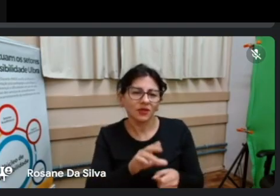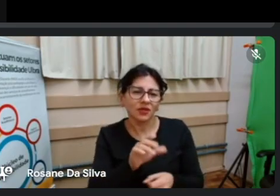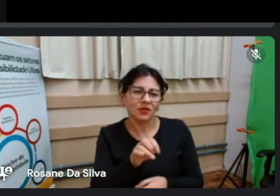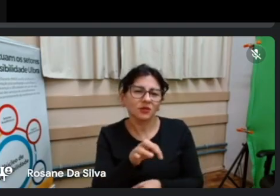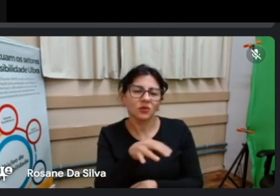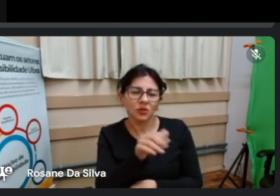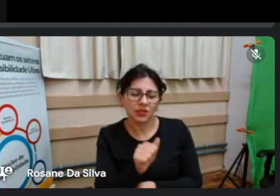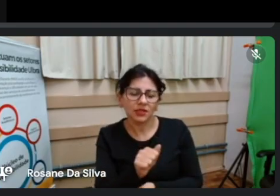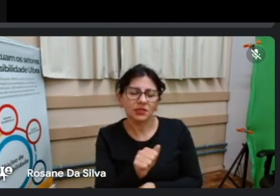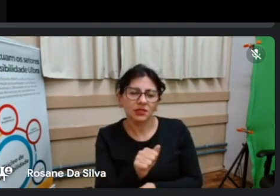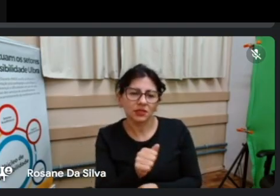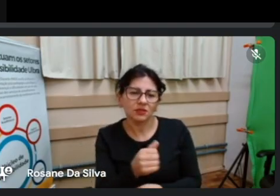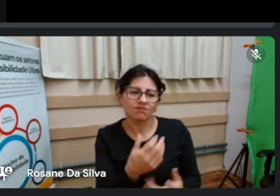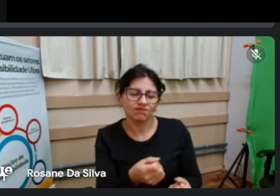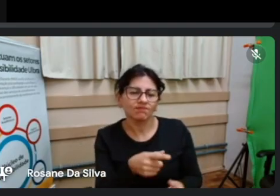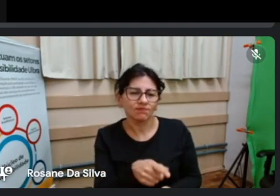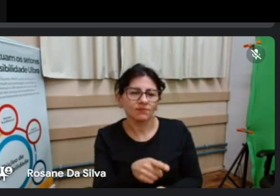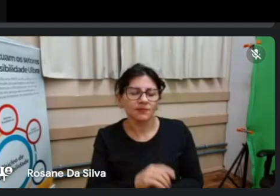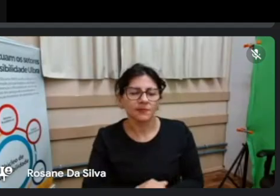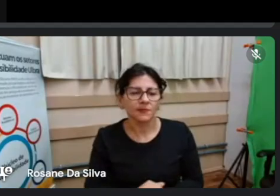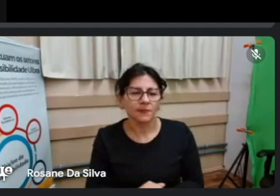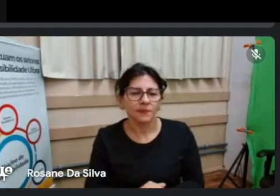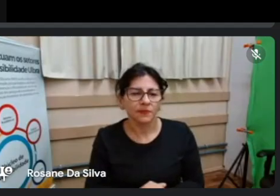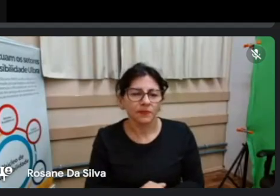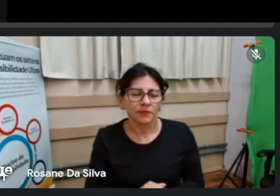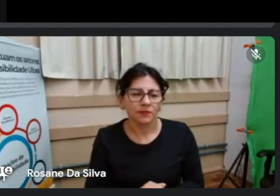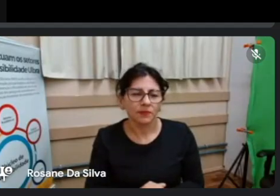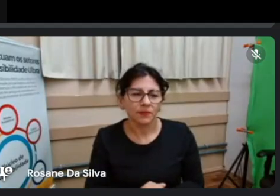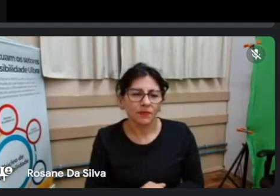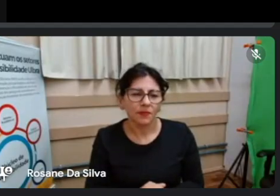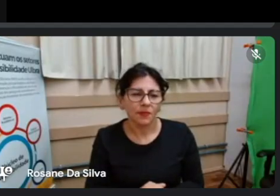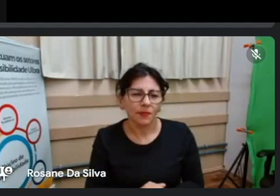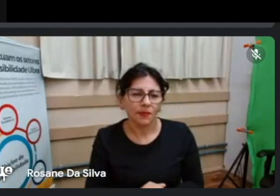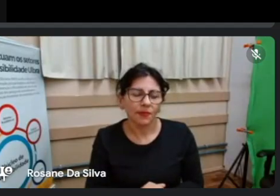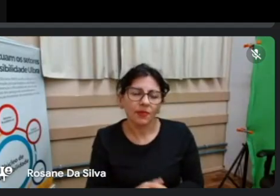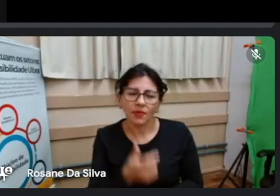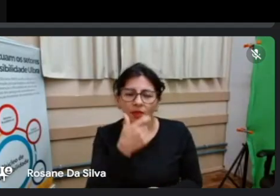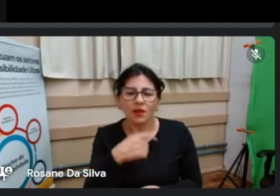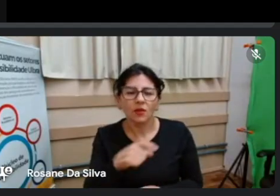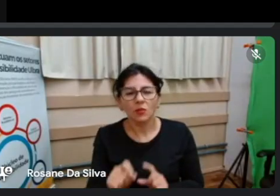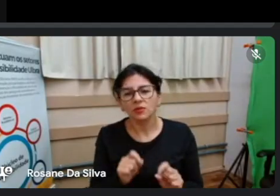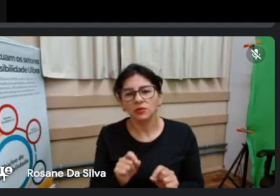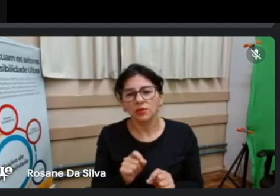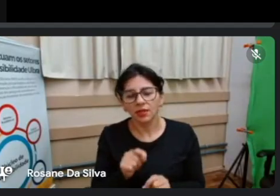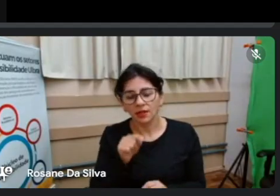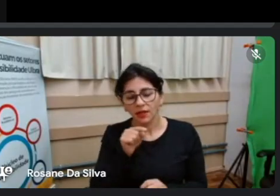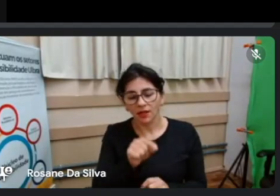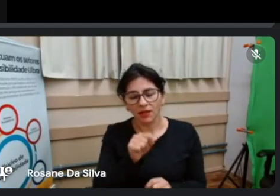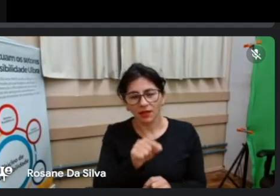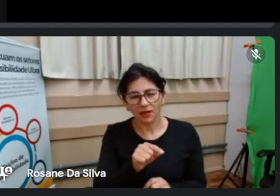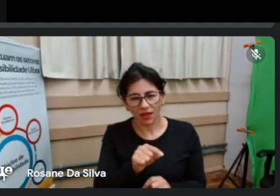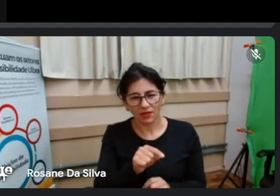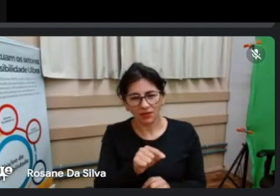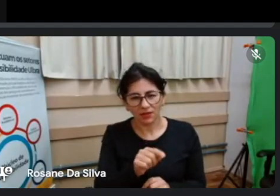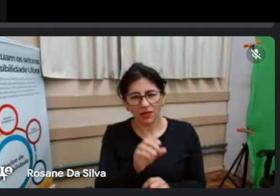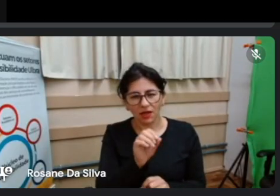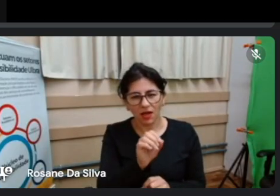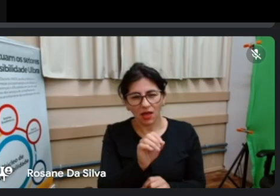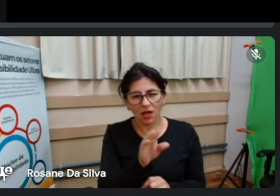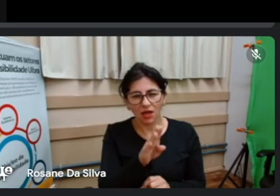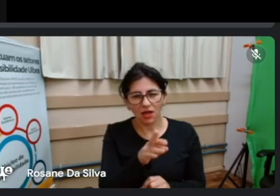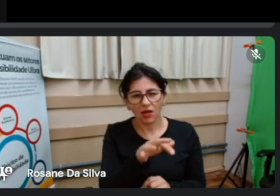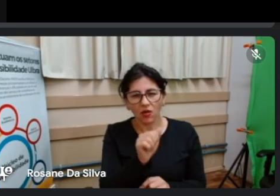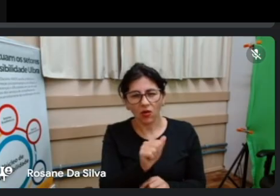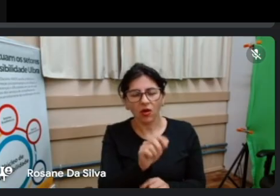convém né Eu acho que eh esta obra aí é muito